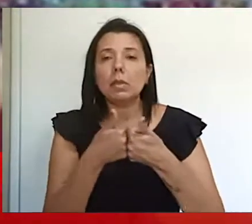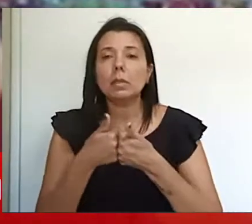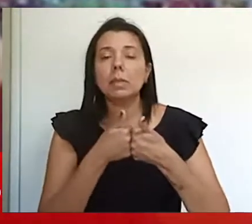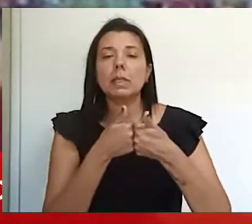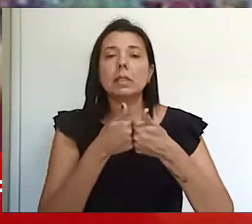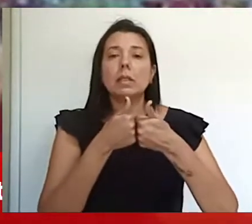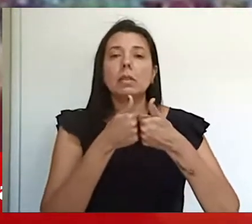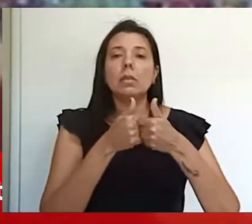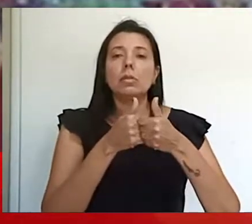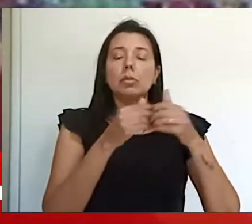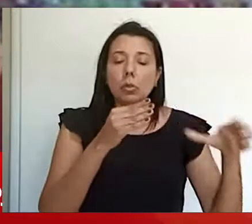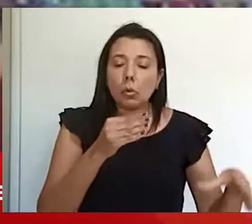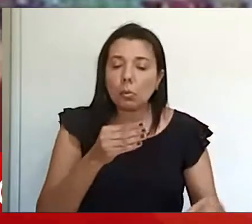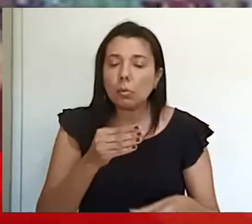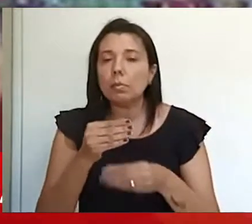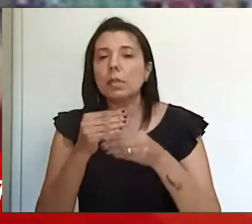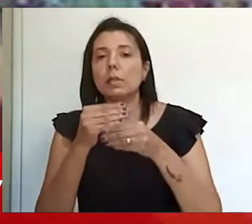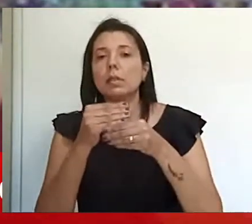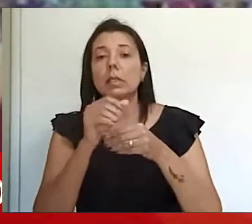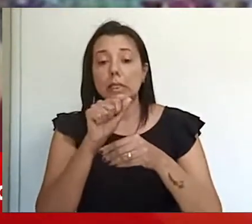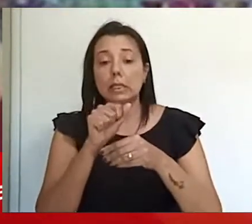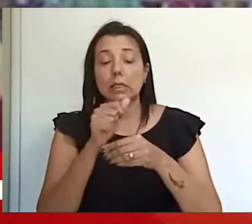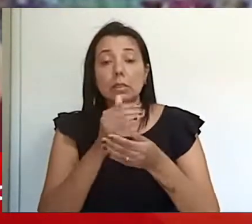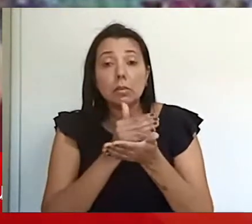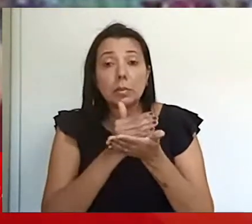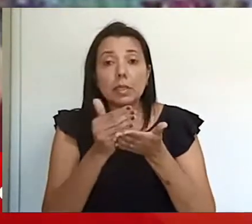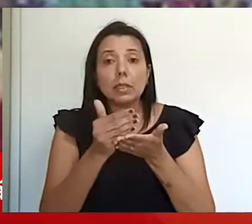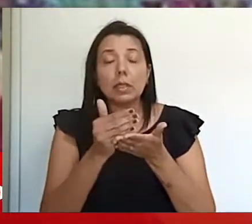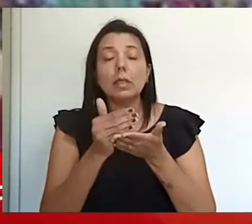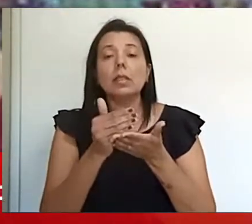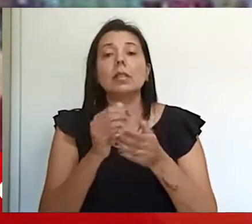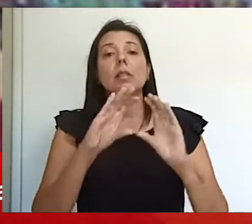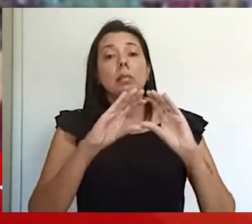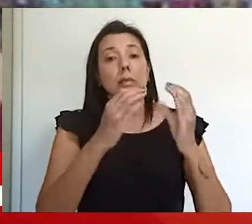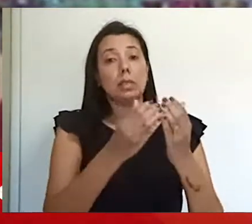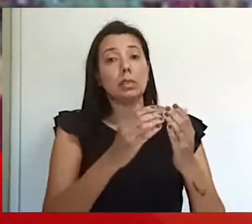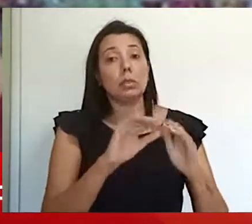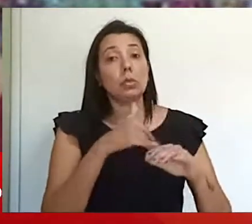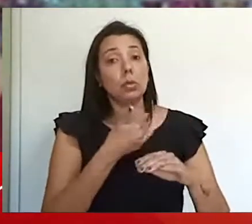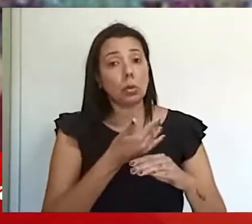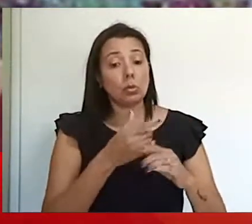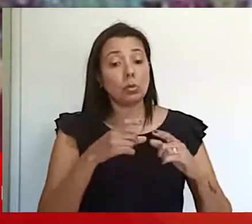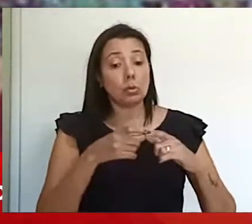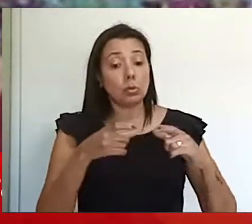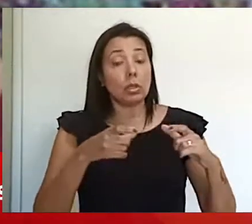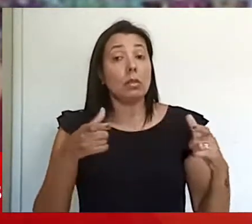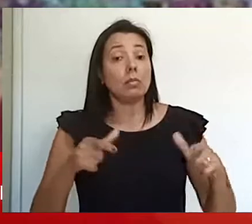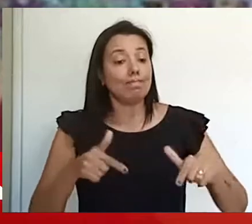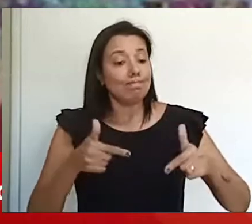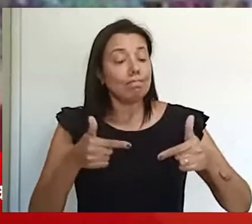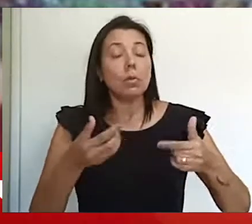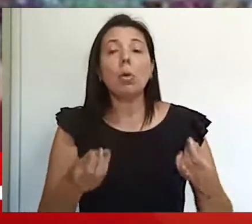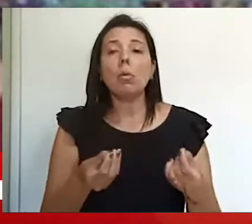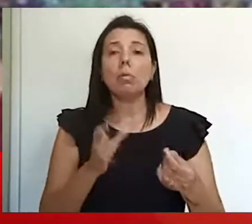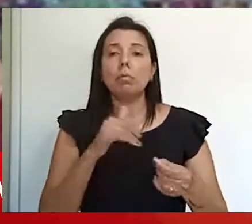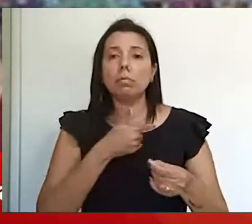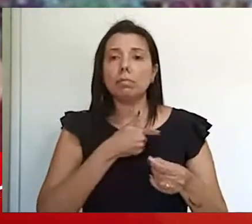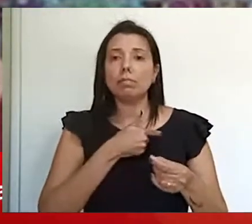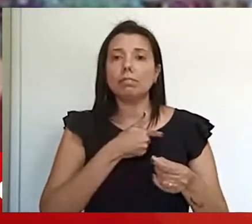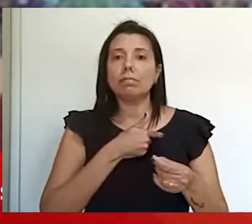de penetração dessas comunidades. Então, o nosso grande desafio é como essas tecnologias vão chegar até